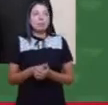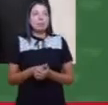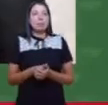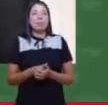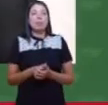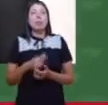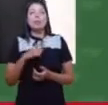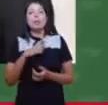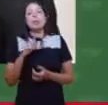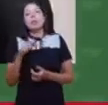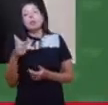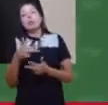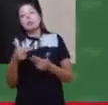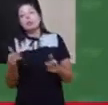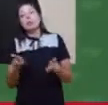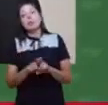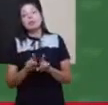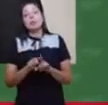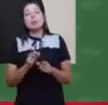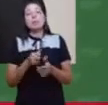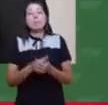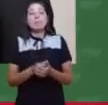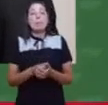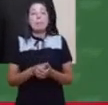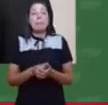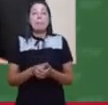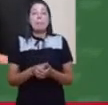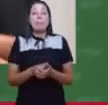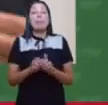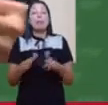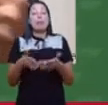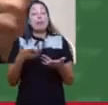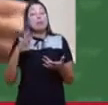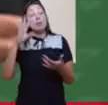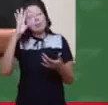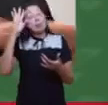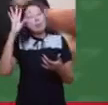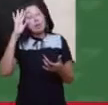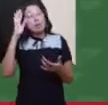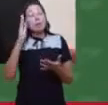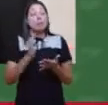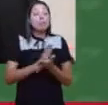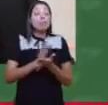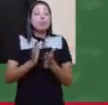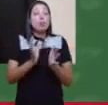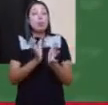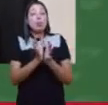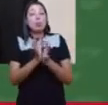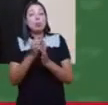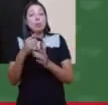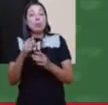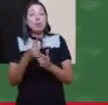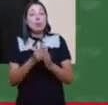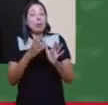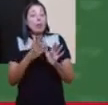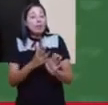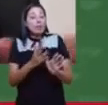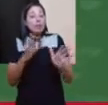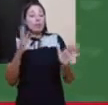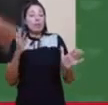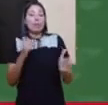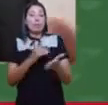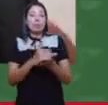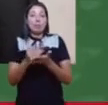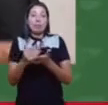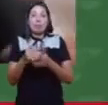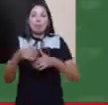Mas tem outros elementos. Então vamos imaginar alguém, um grupo que vai para a fila e